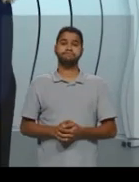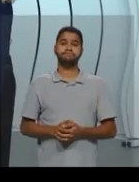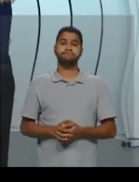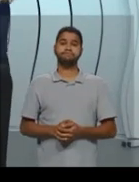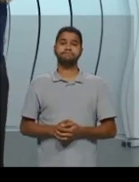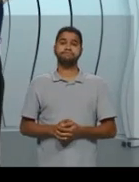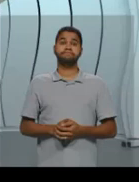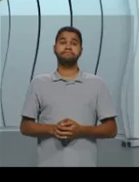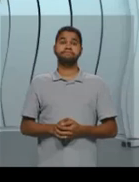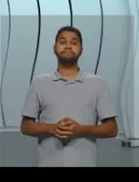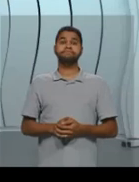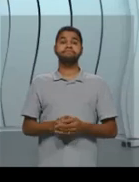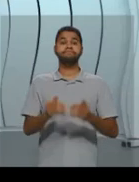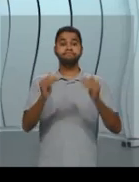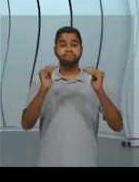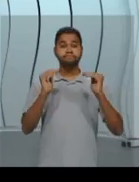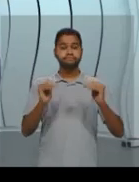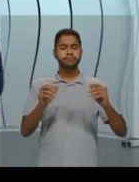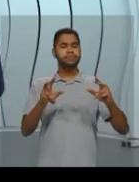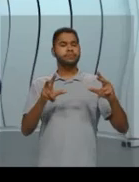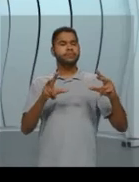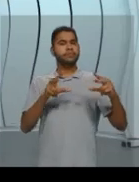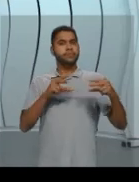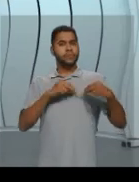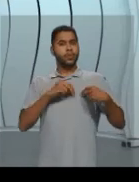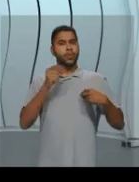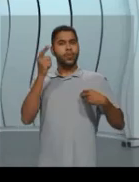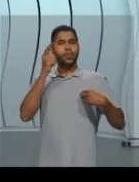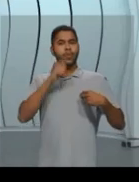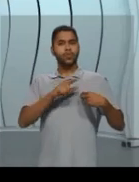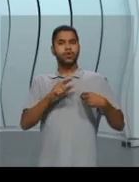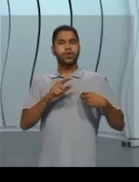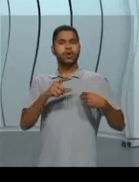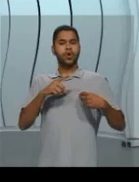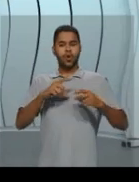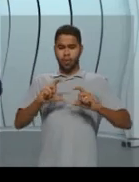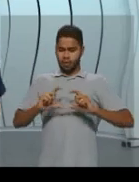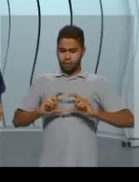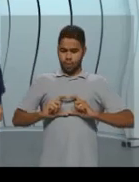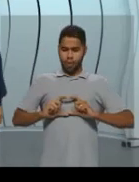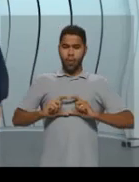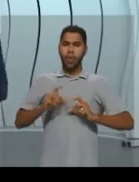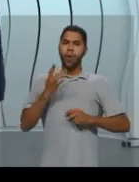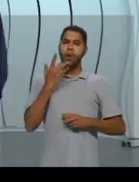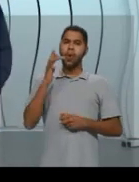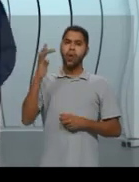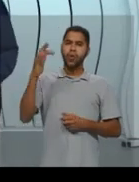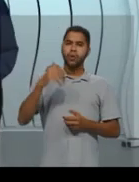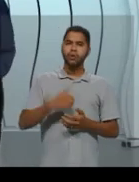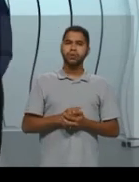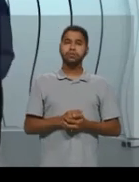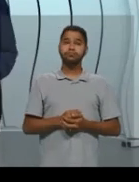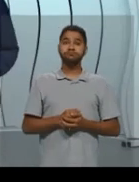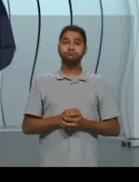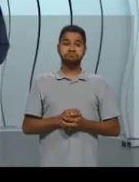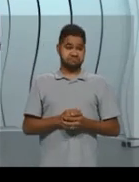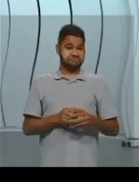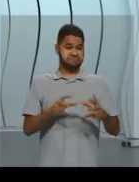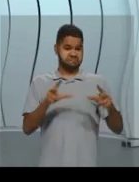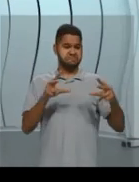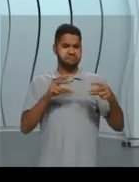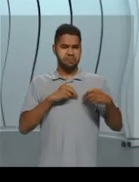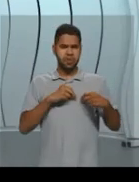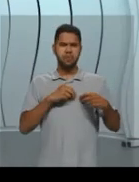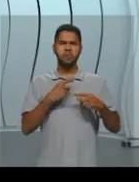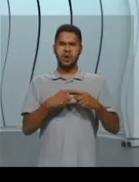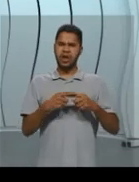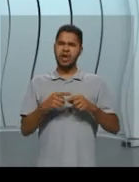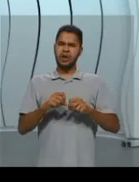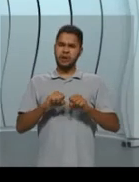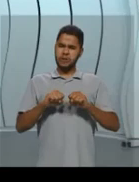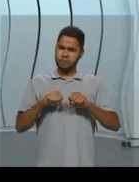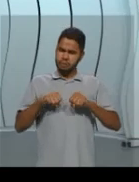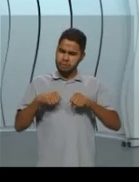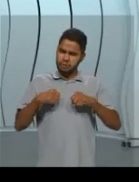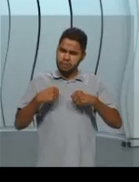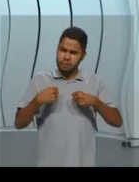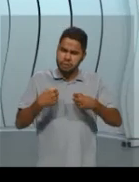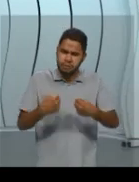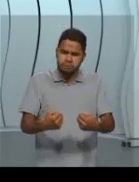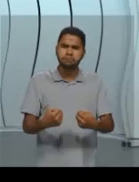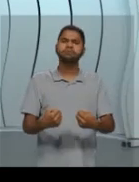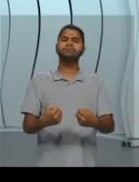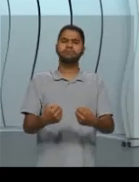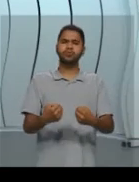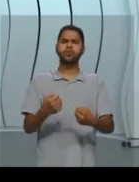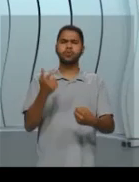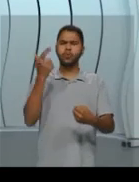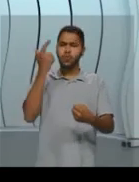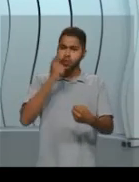Merecidamente, ele ganhou a medalha de ouro. Quando eu falo merecidamente, quer dizer, ele correu atrás, ele ganhou